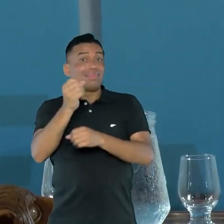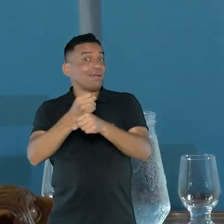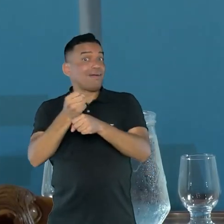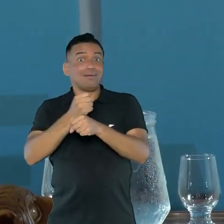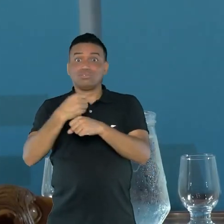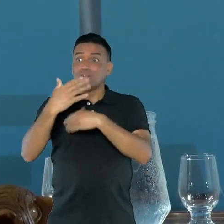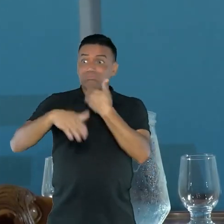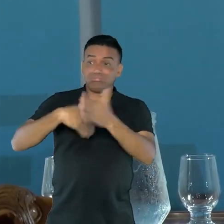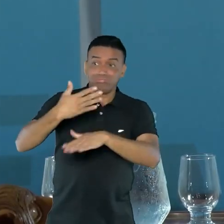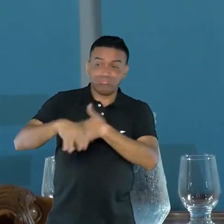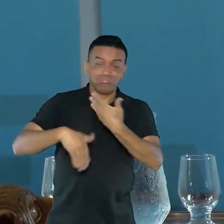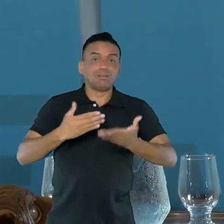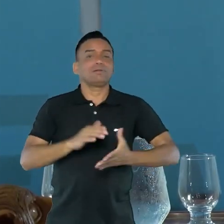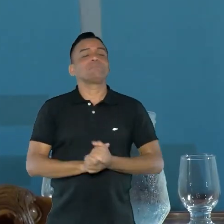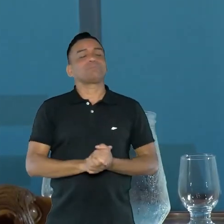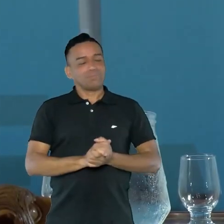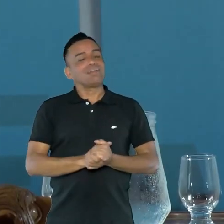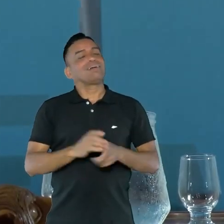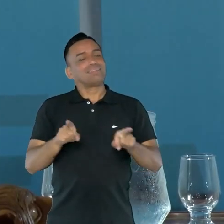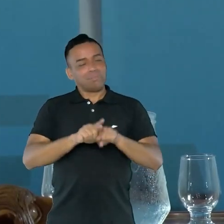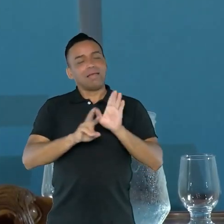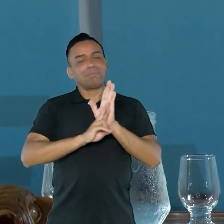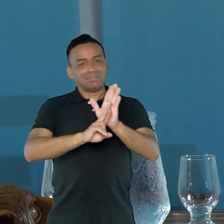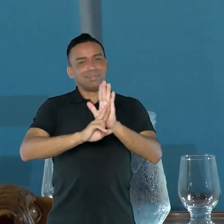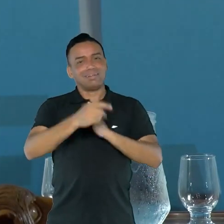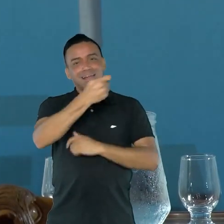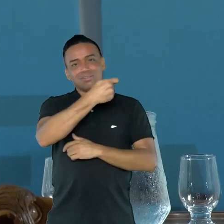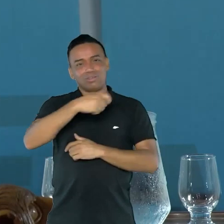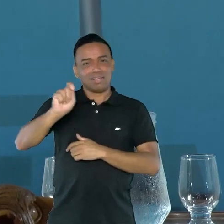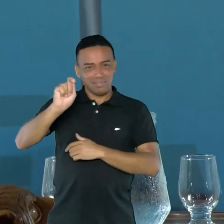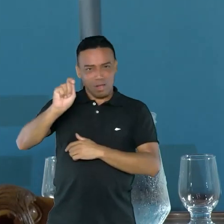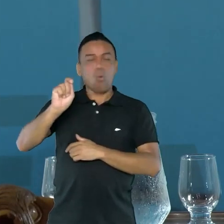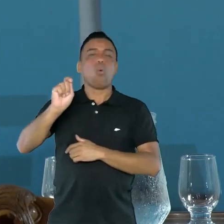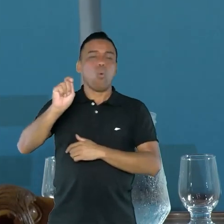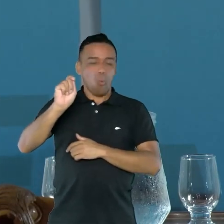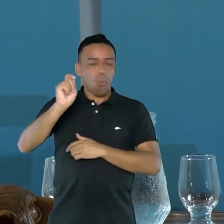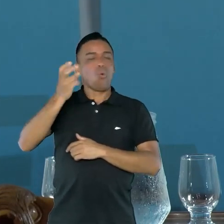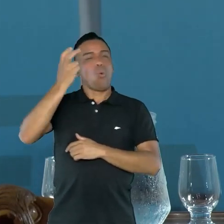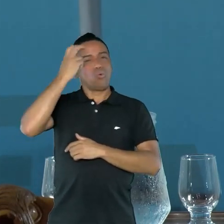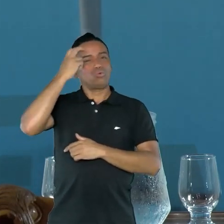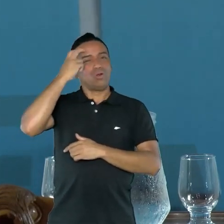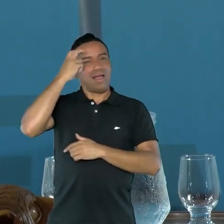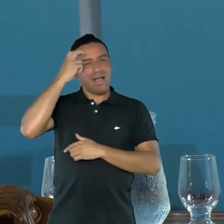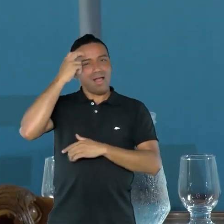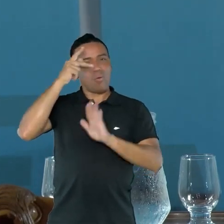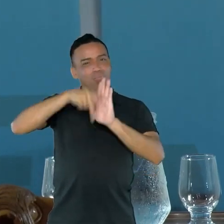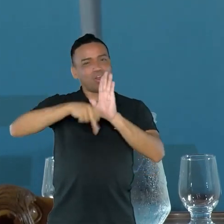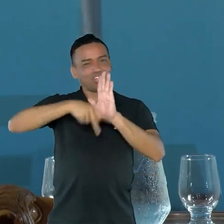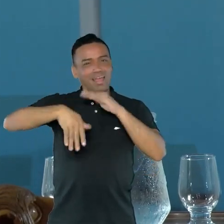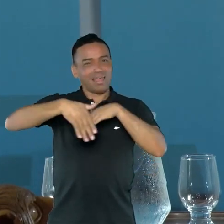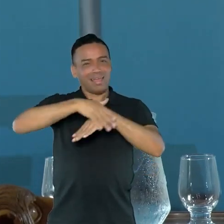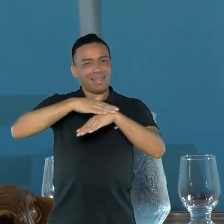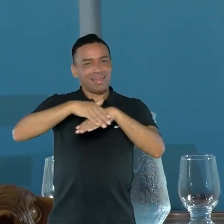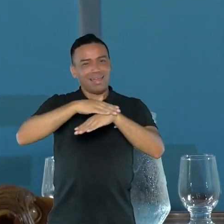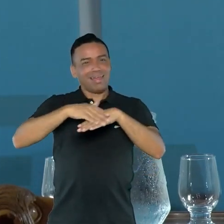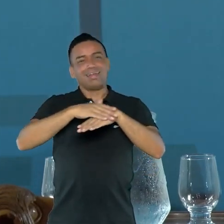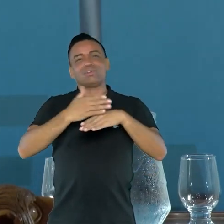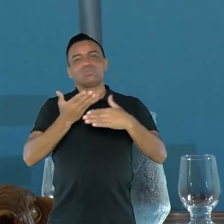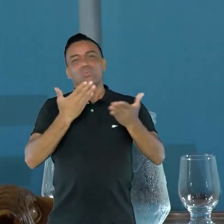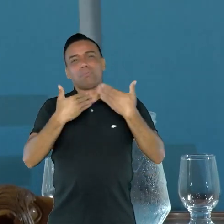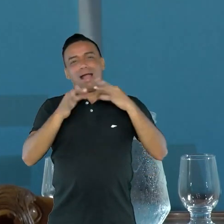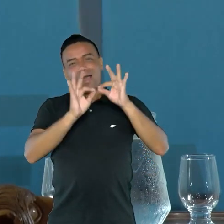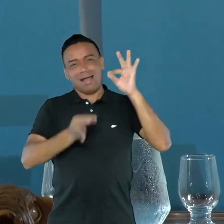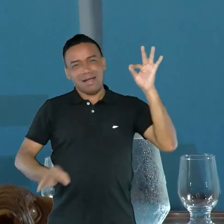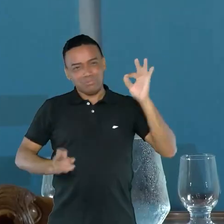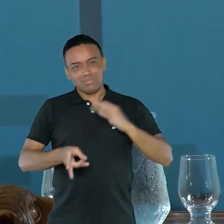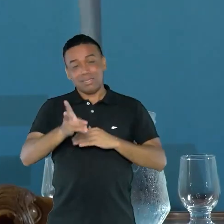aqui também representando a Associação Cultural Sempre um Papo. Agradecer imensamente a